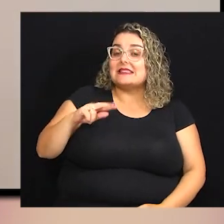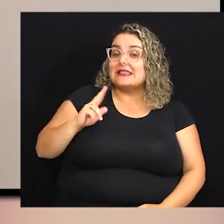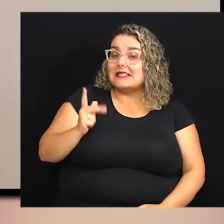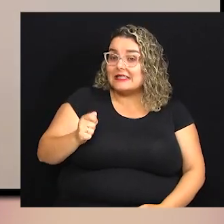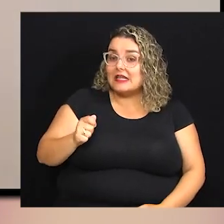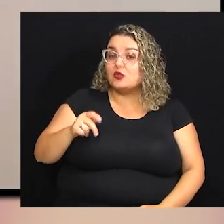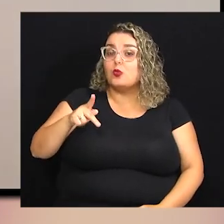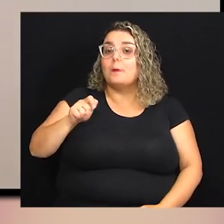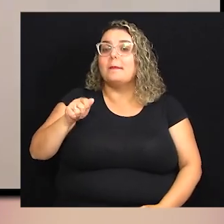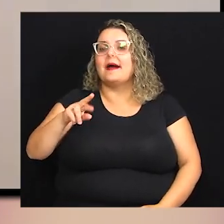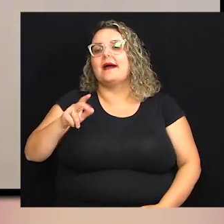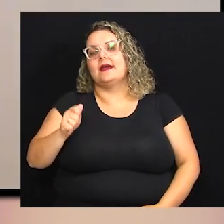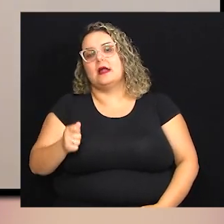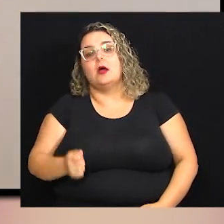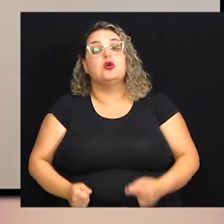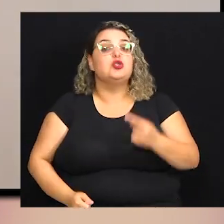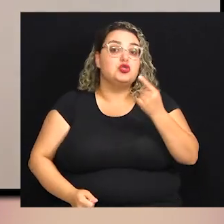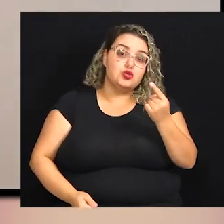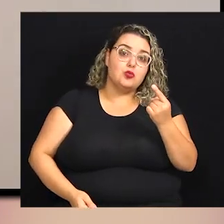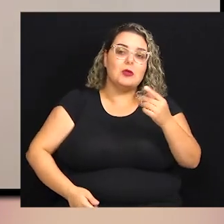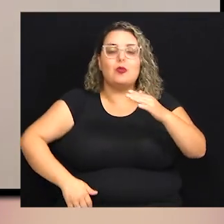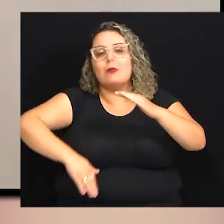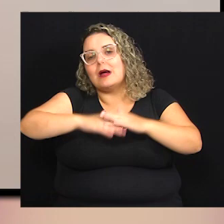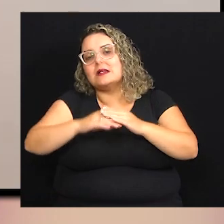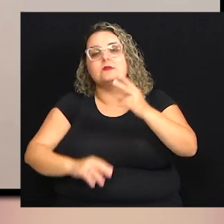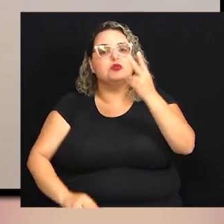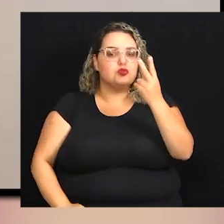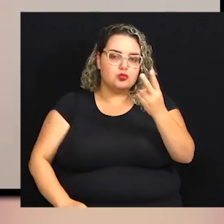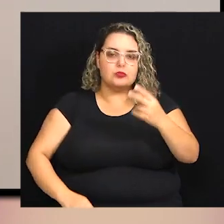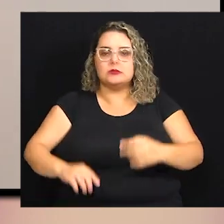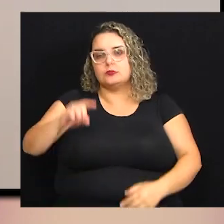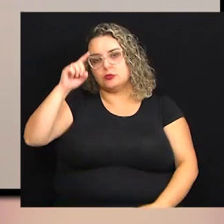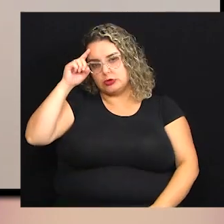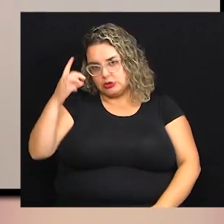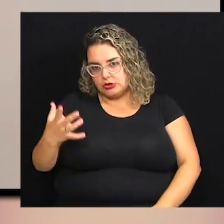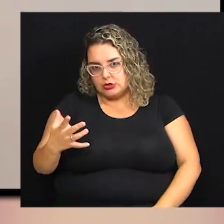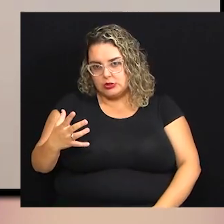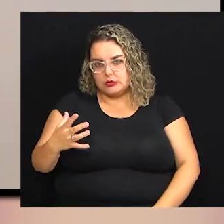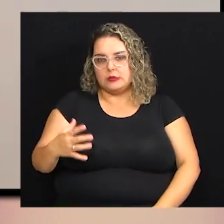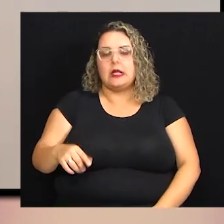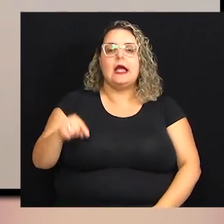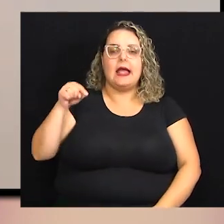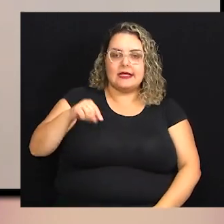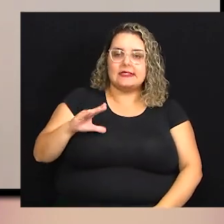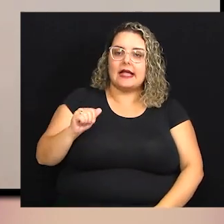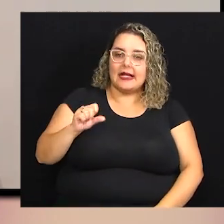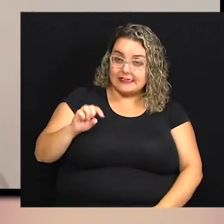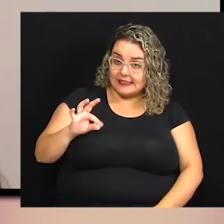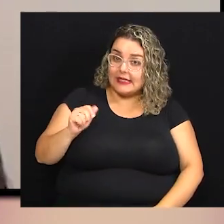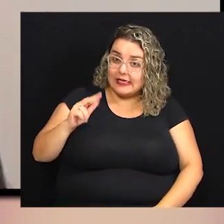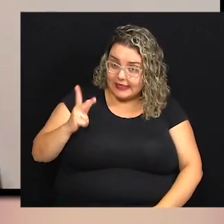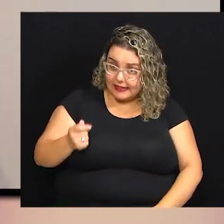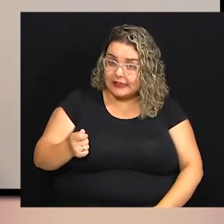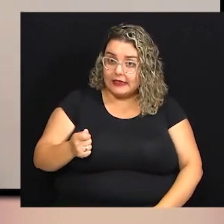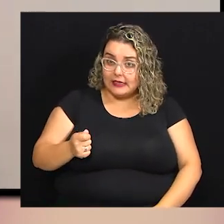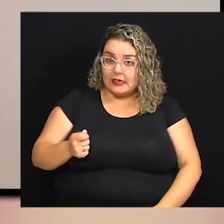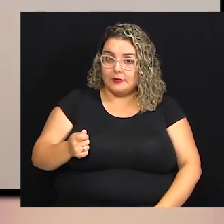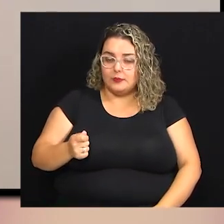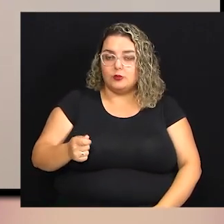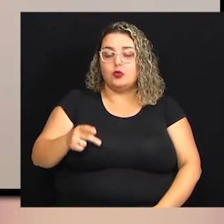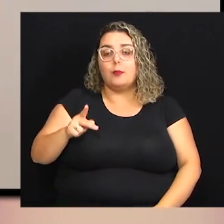indicado para a gente seria de uma, no máximo 2 por dia. Essa oleaginosa, que é a castanha do Pará, ela